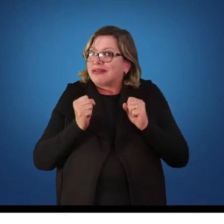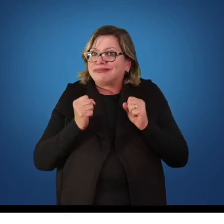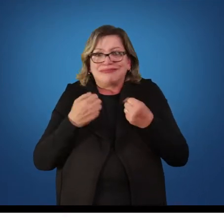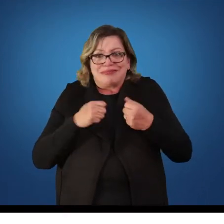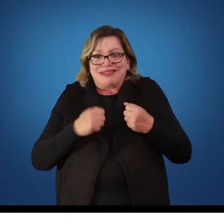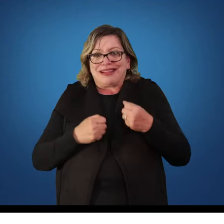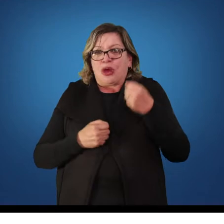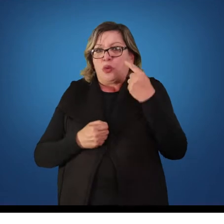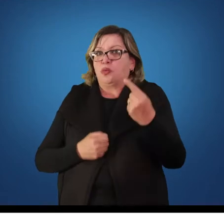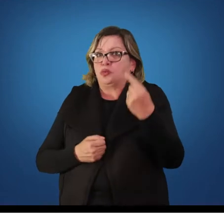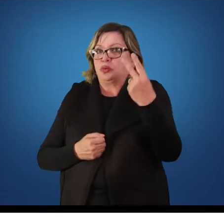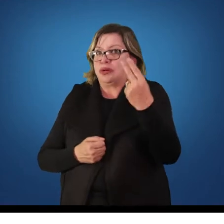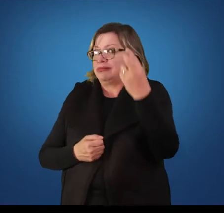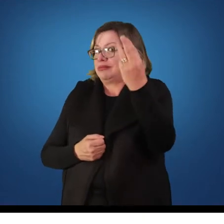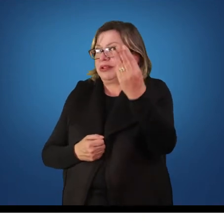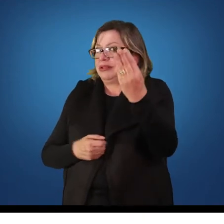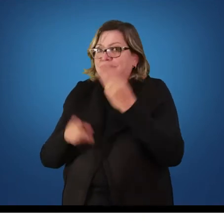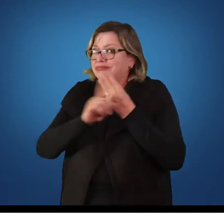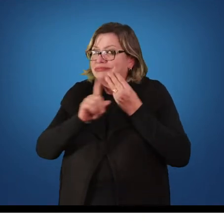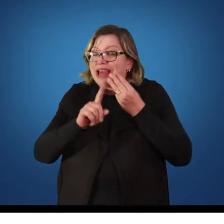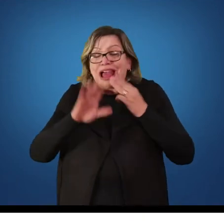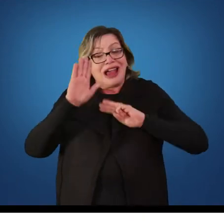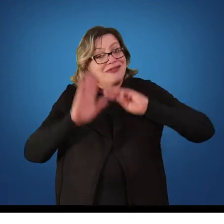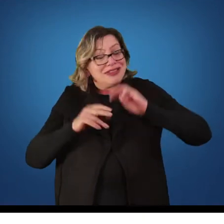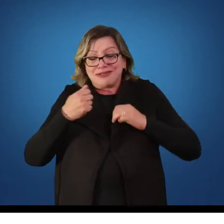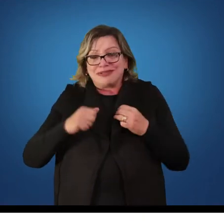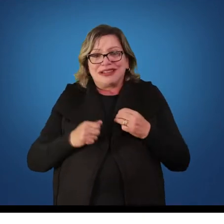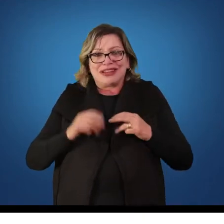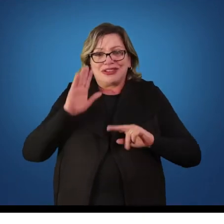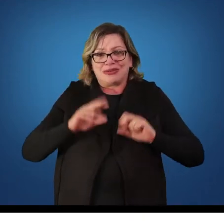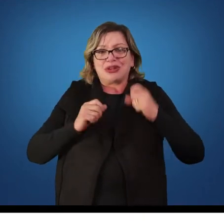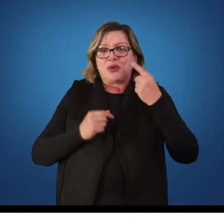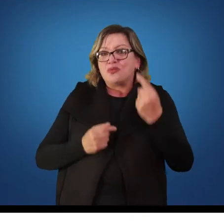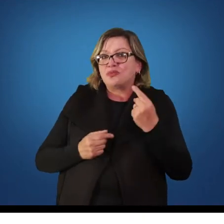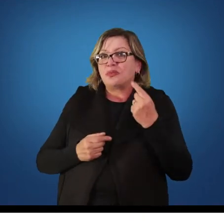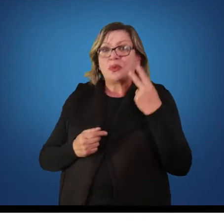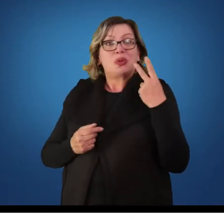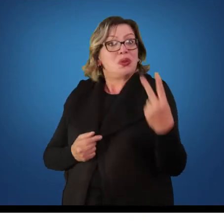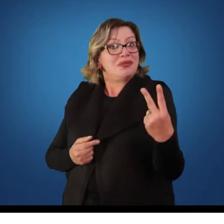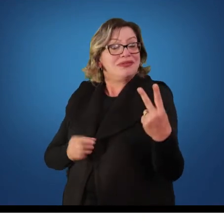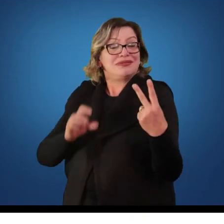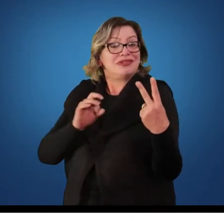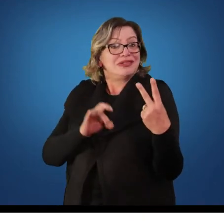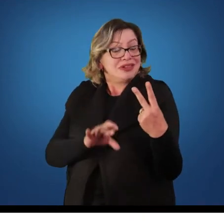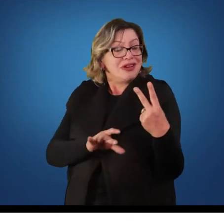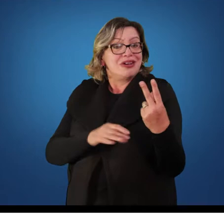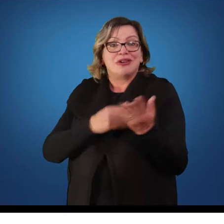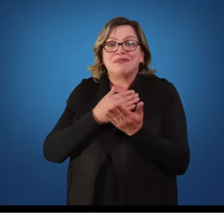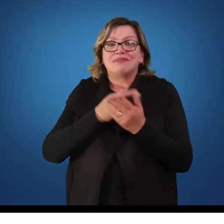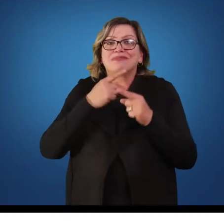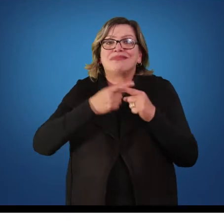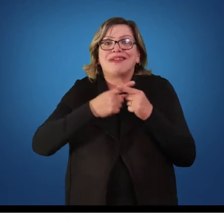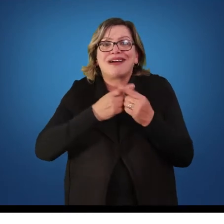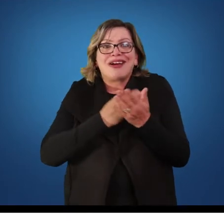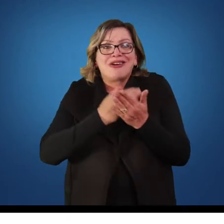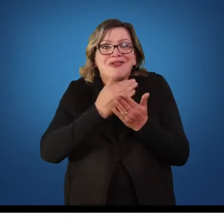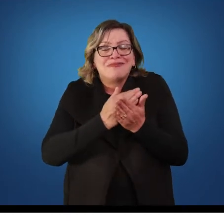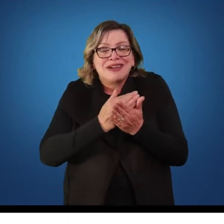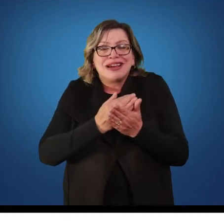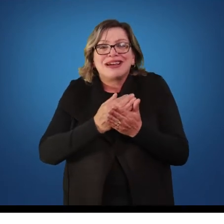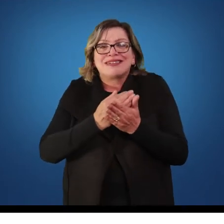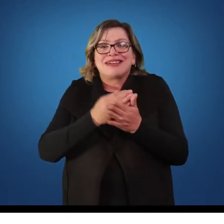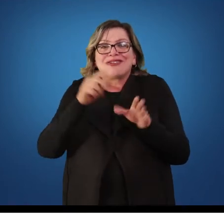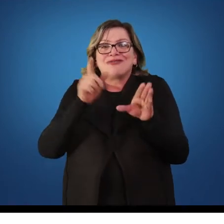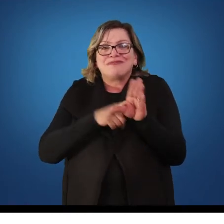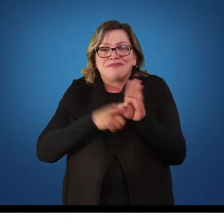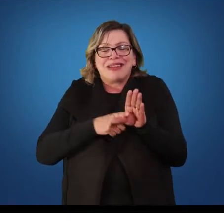o seu espaço eu sou os dois porque aí vou trabalhar com o pé de impulsão porque duas passadas